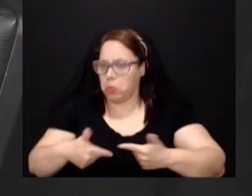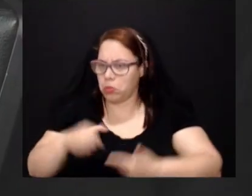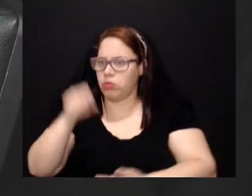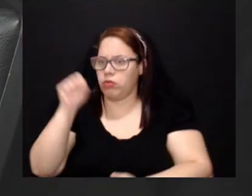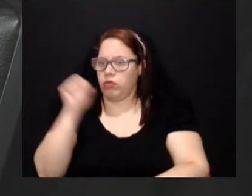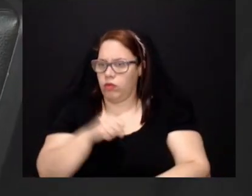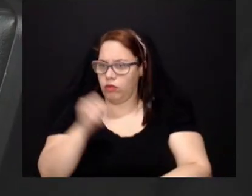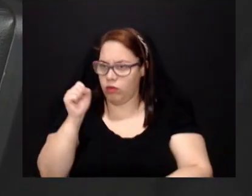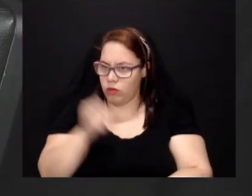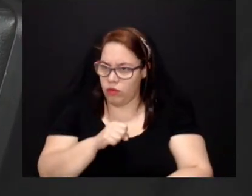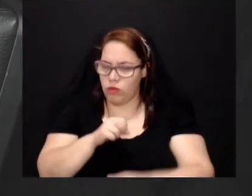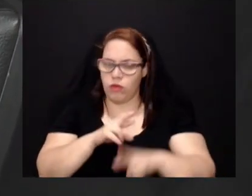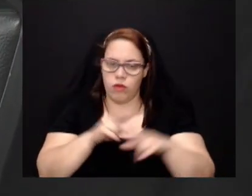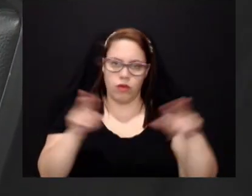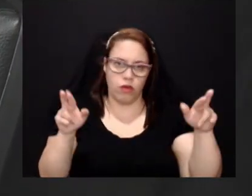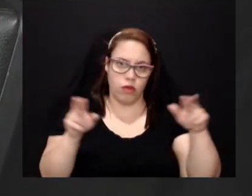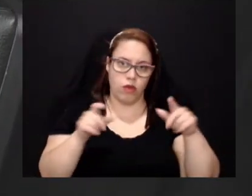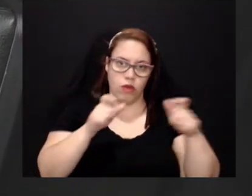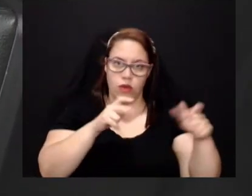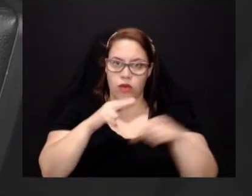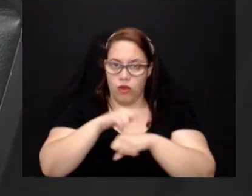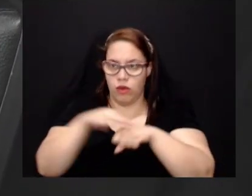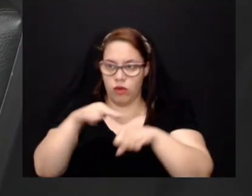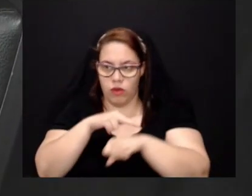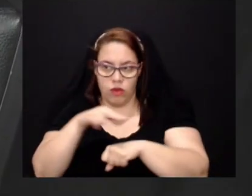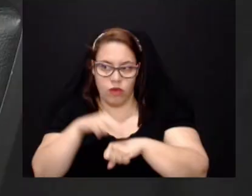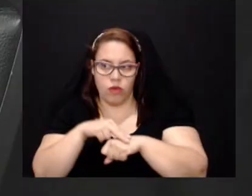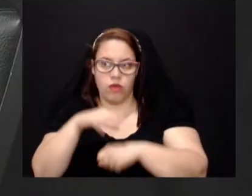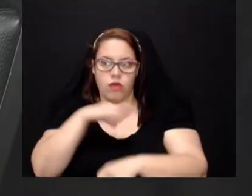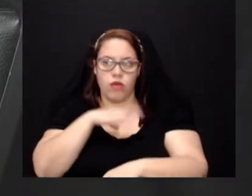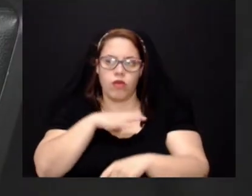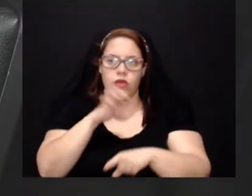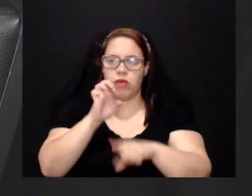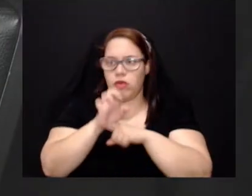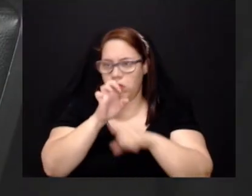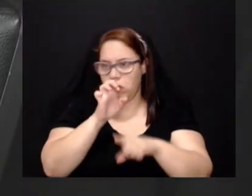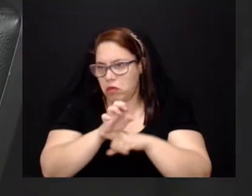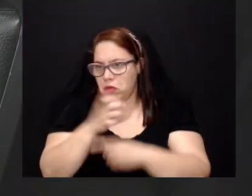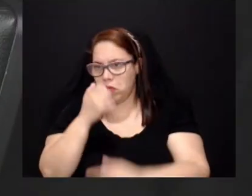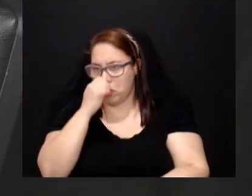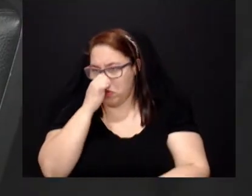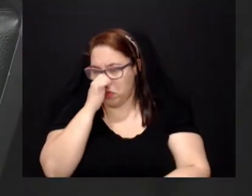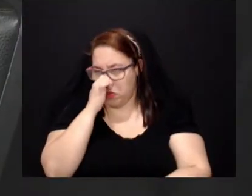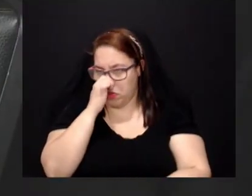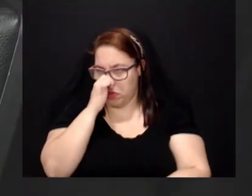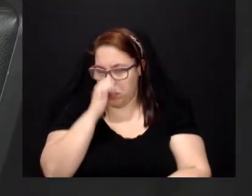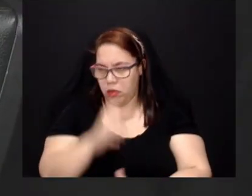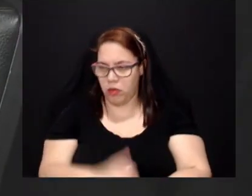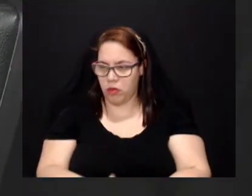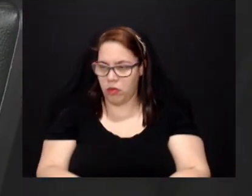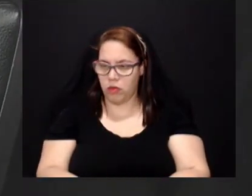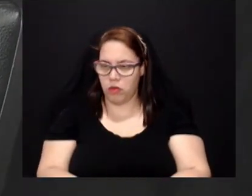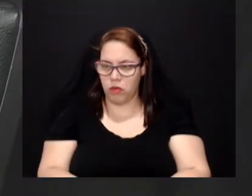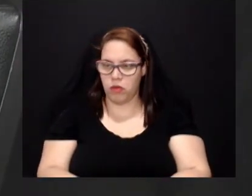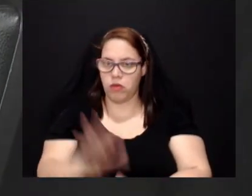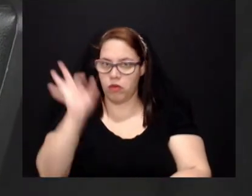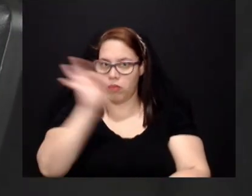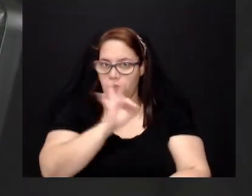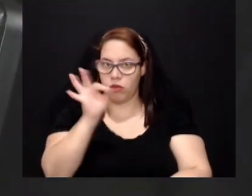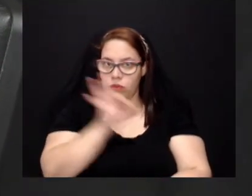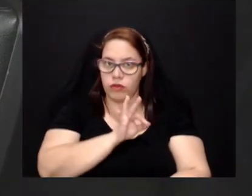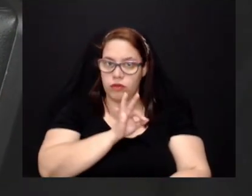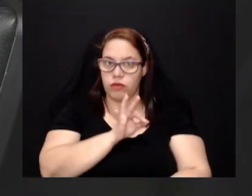em várias redes municipais, estadual. A grande maioria estão aí na área